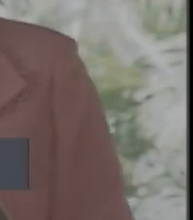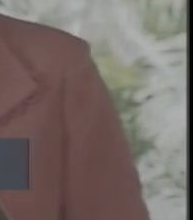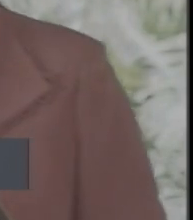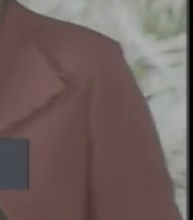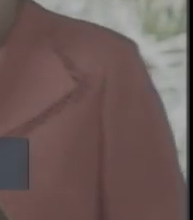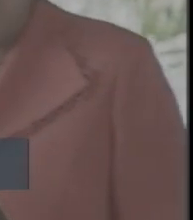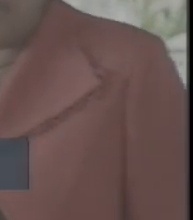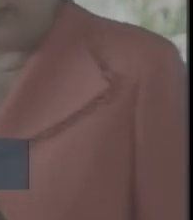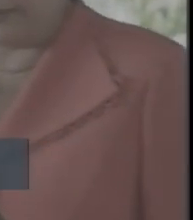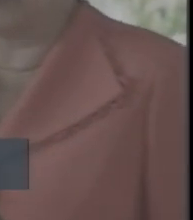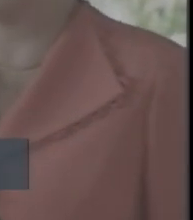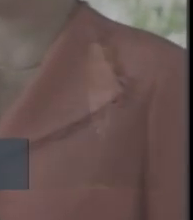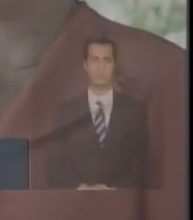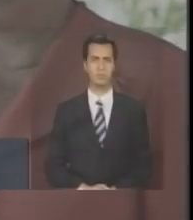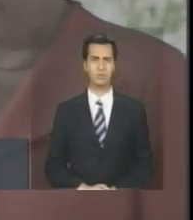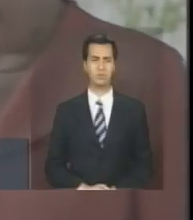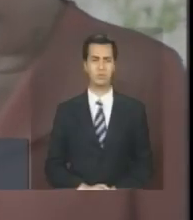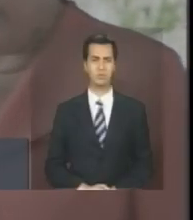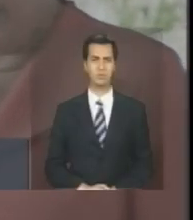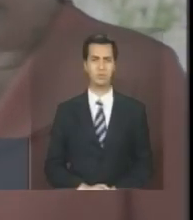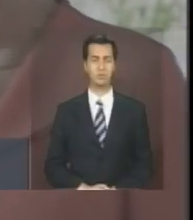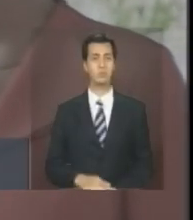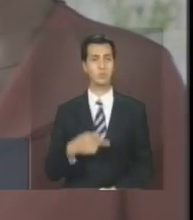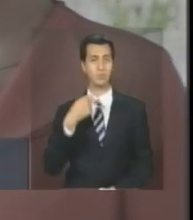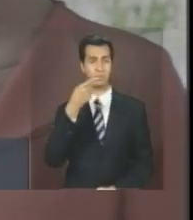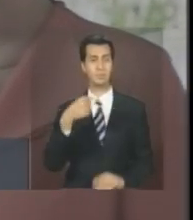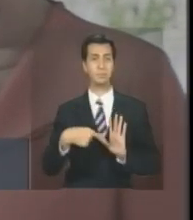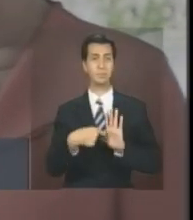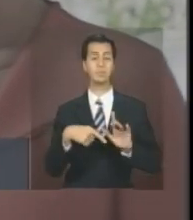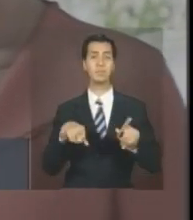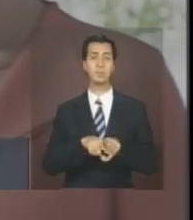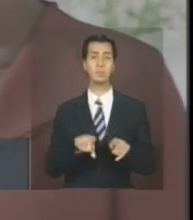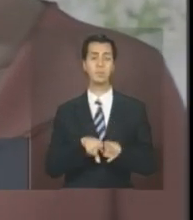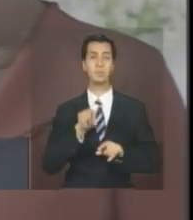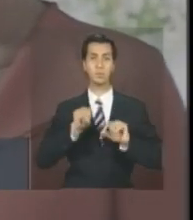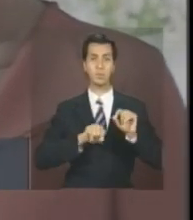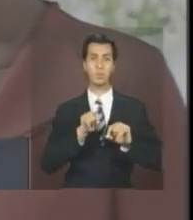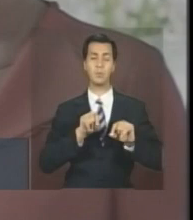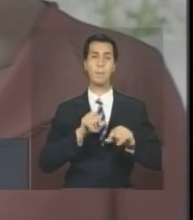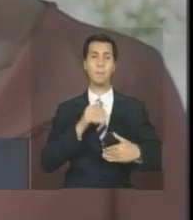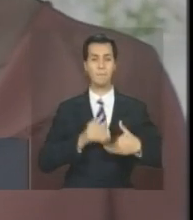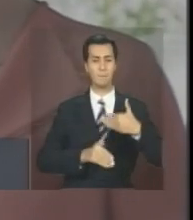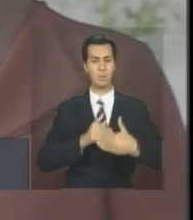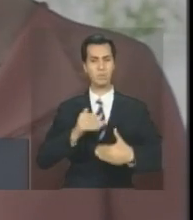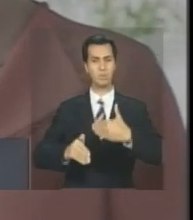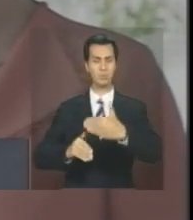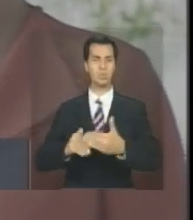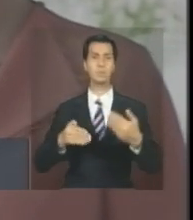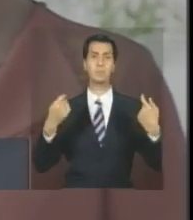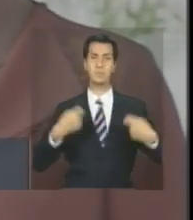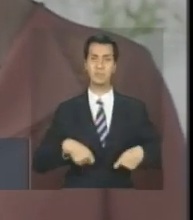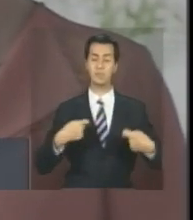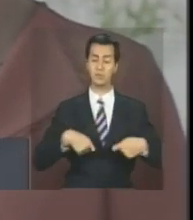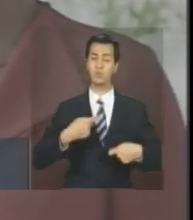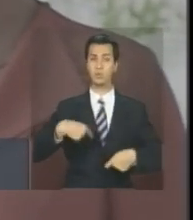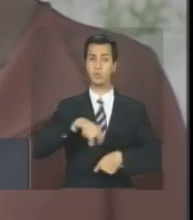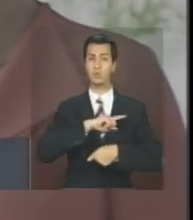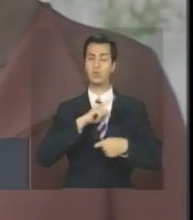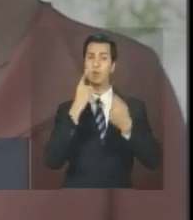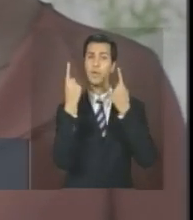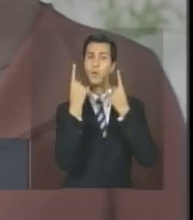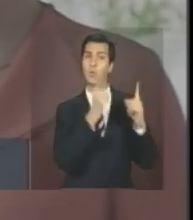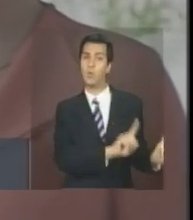au Brésil. Assinalei também que nesse processo devemos combater as redes criminosas